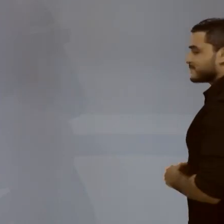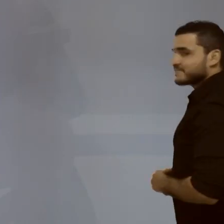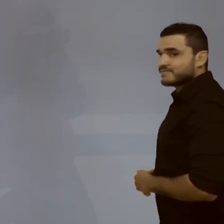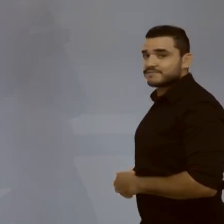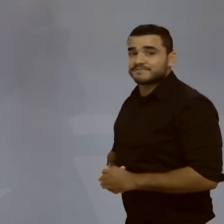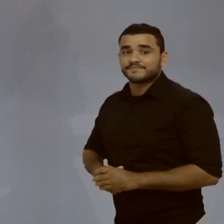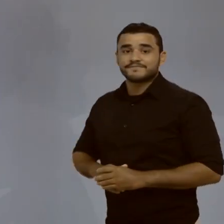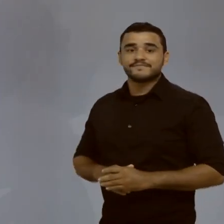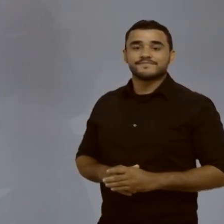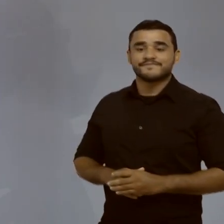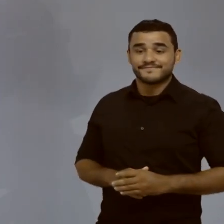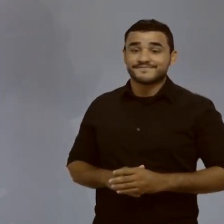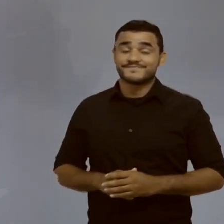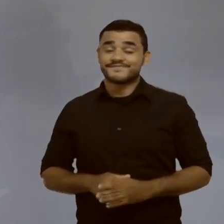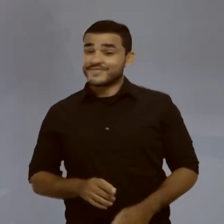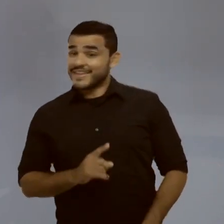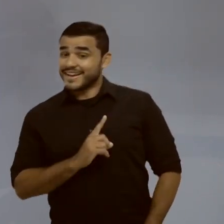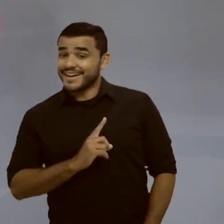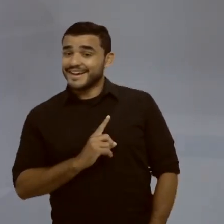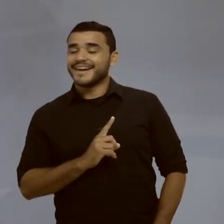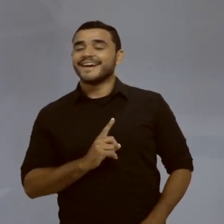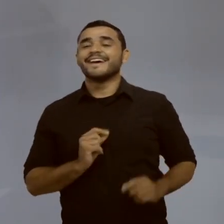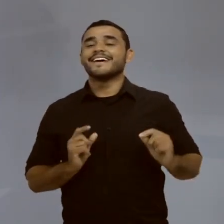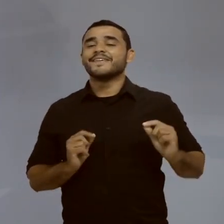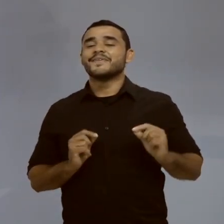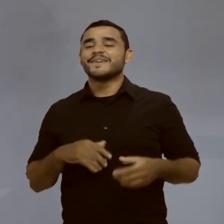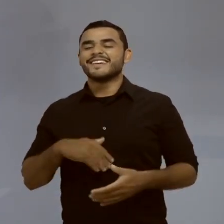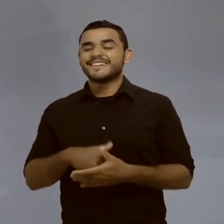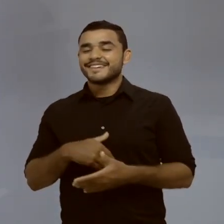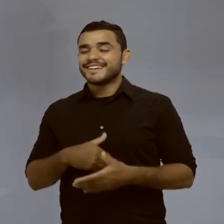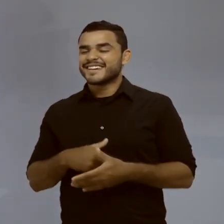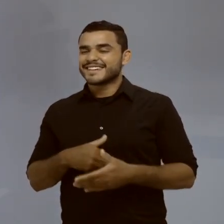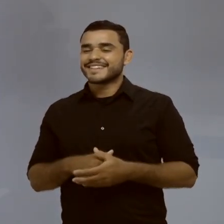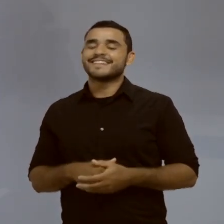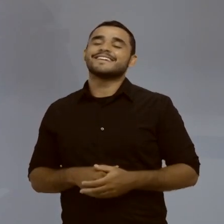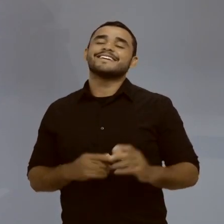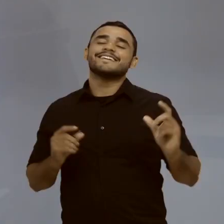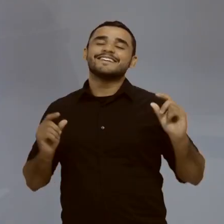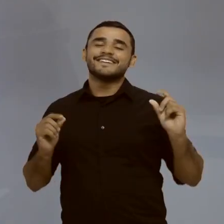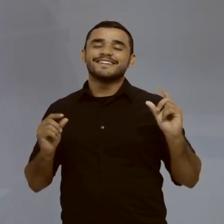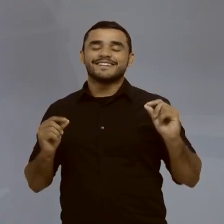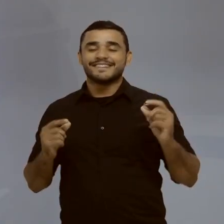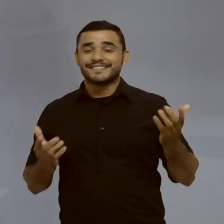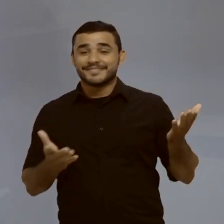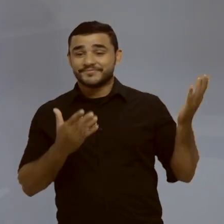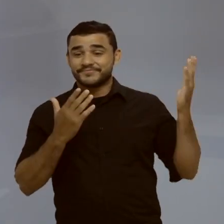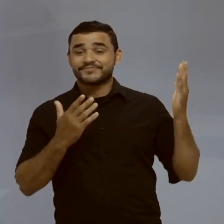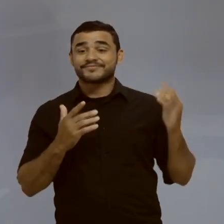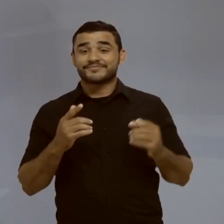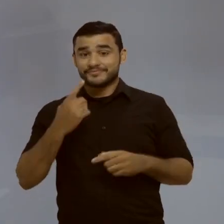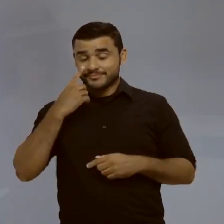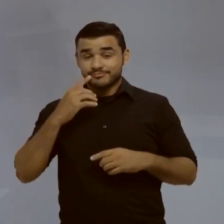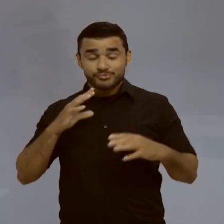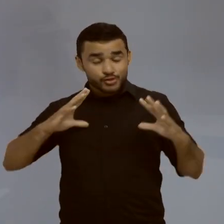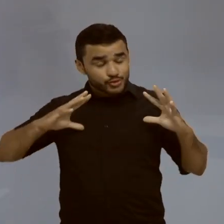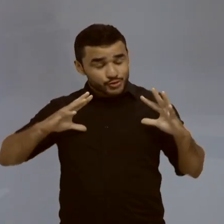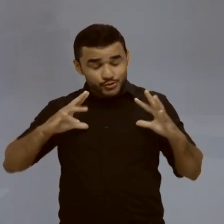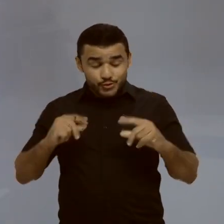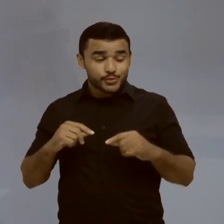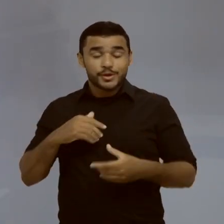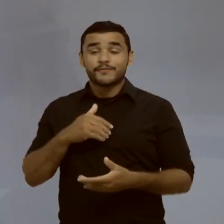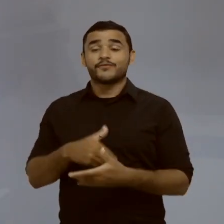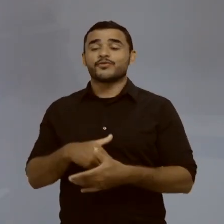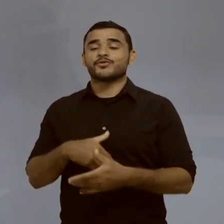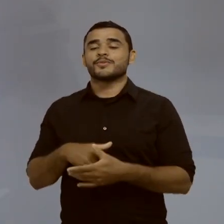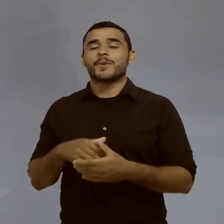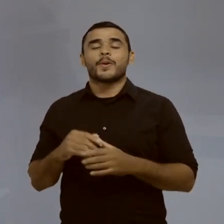Já estão vendo aqui, né? Pelo que apareceu aqui na telinha do lado, agora a gente vai ficar por dentro do